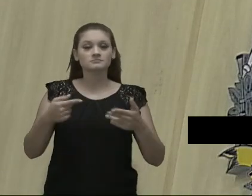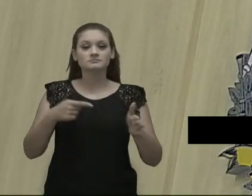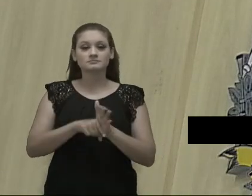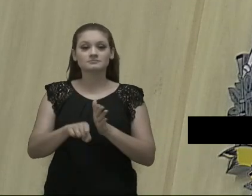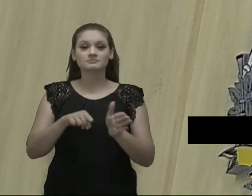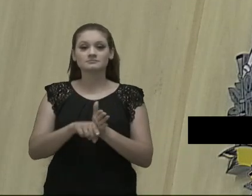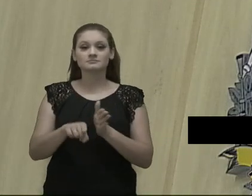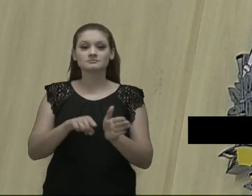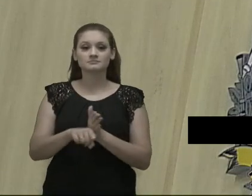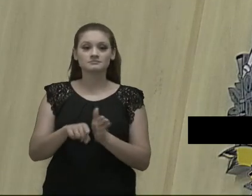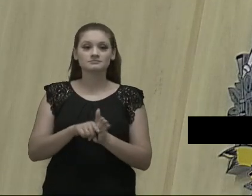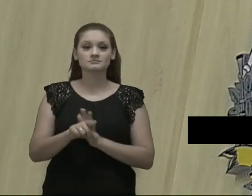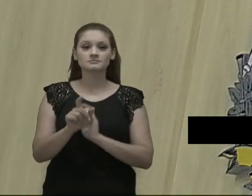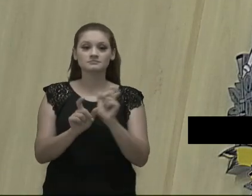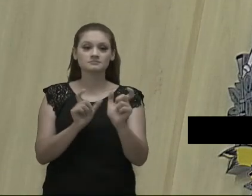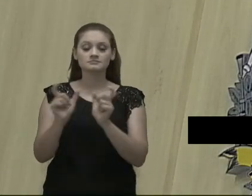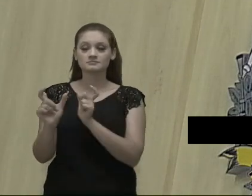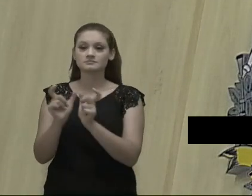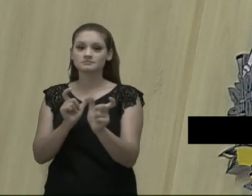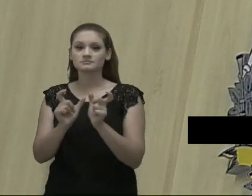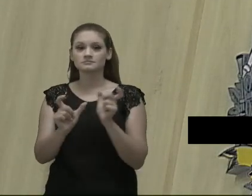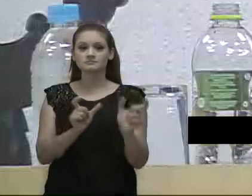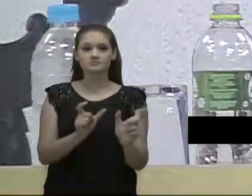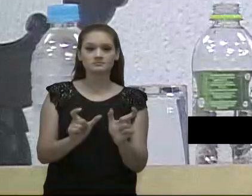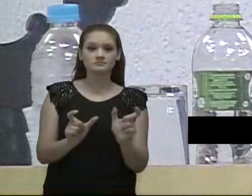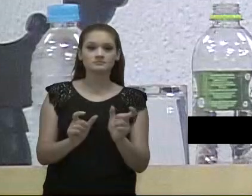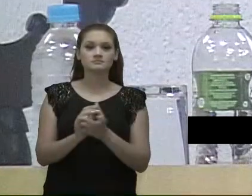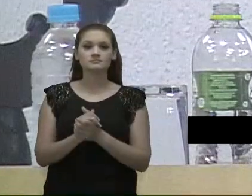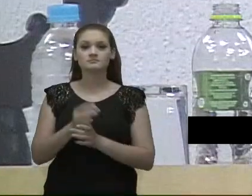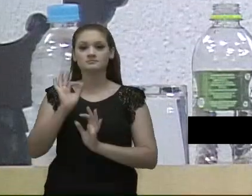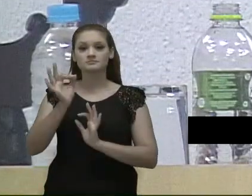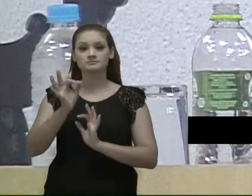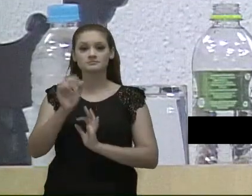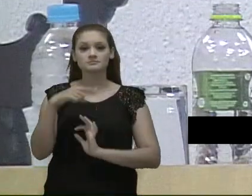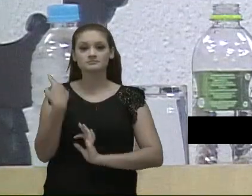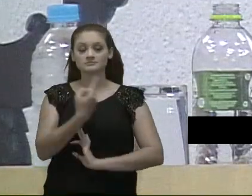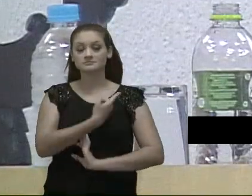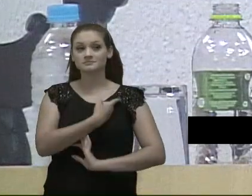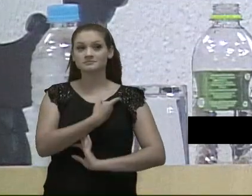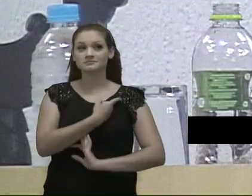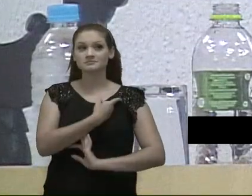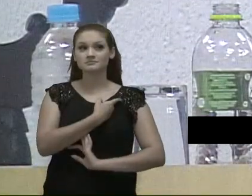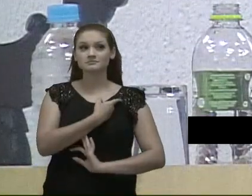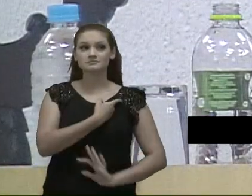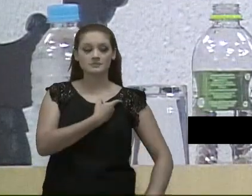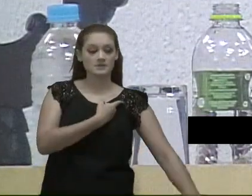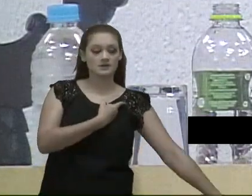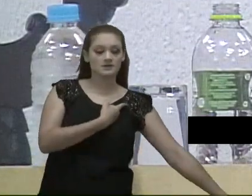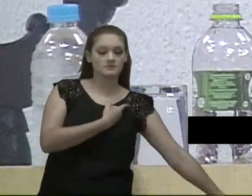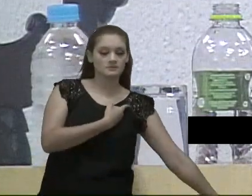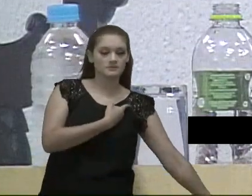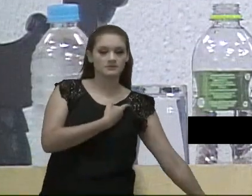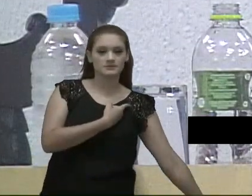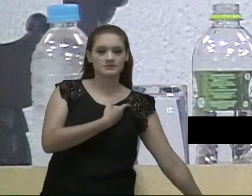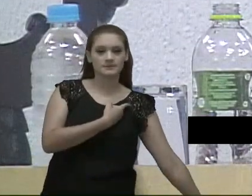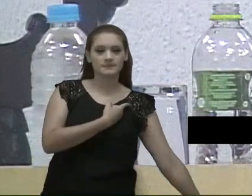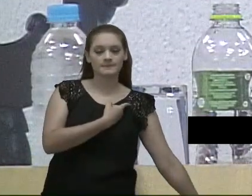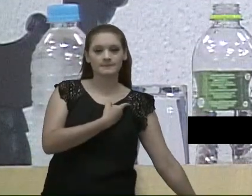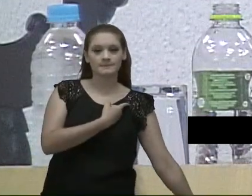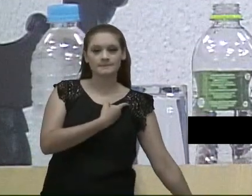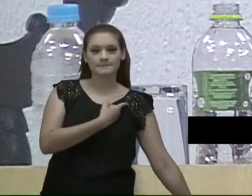perguntas, algumas palavras não são colocadas de uma forma devida, mas a gente está tentando ser justo com o doutor,